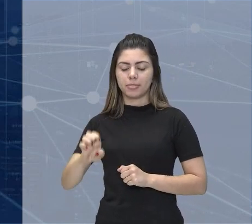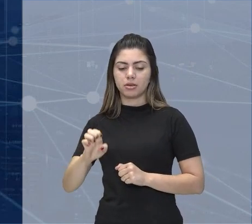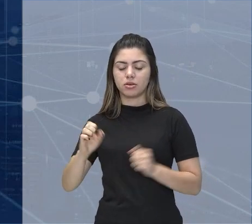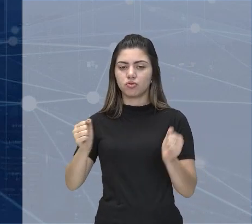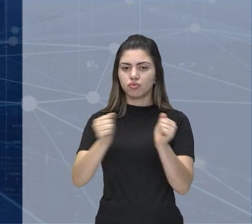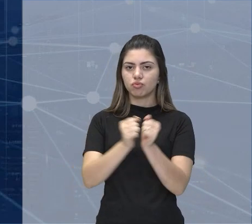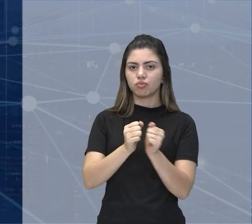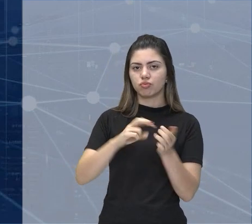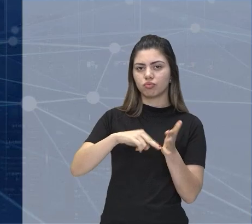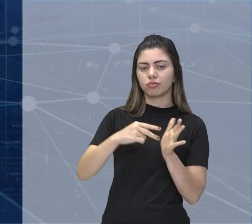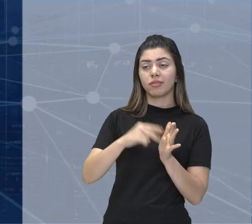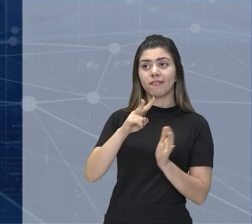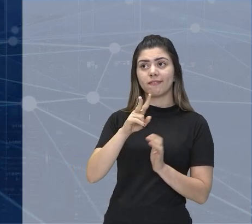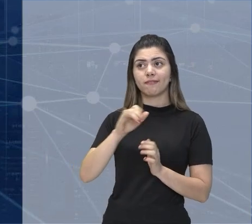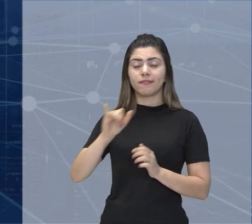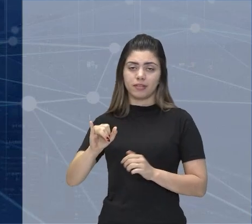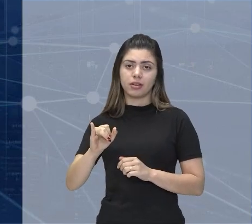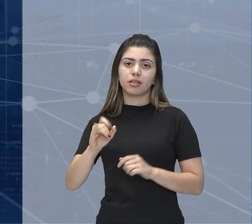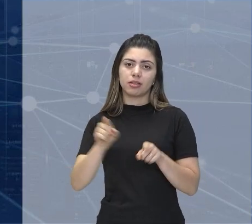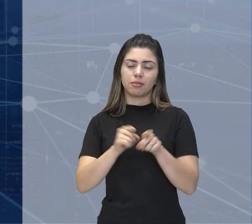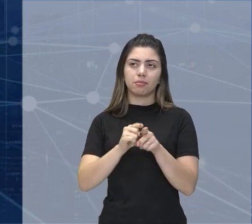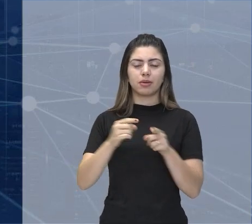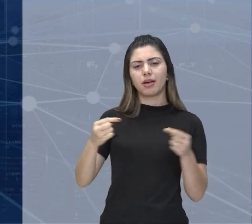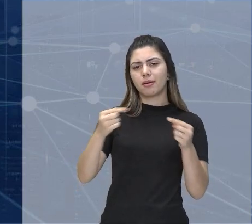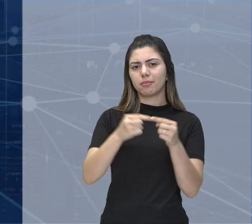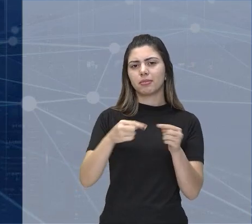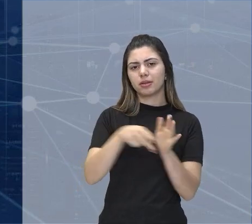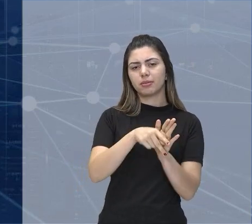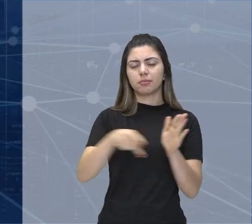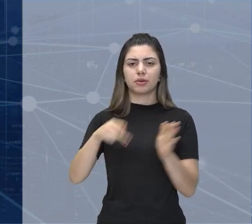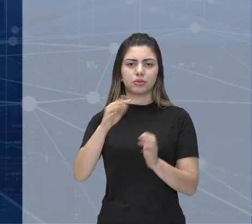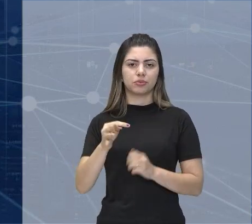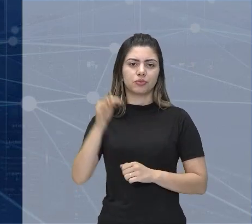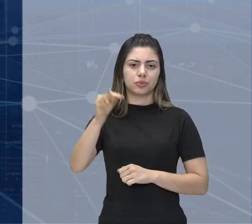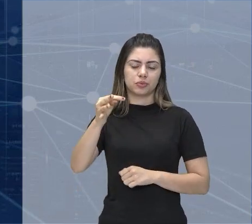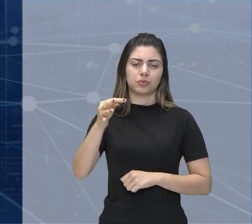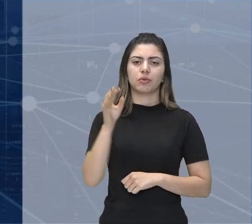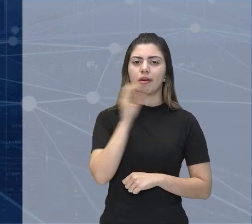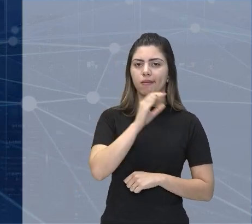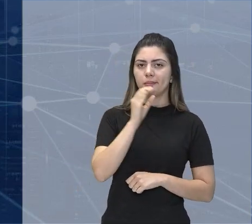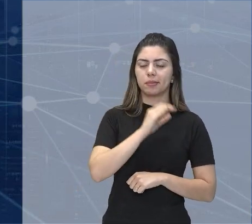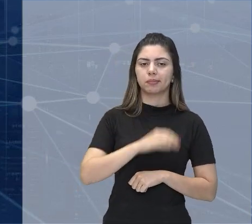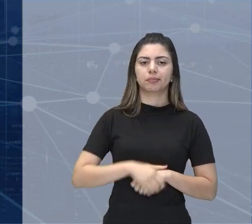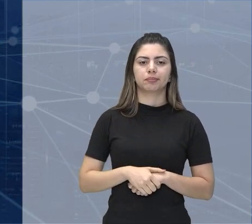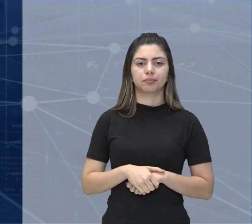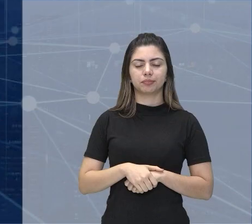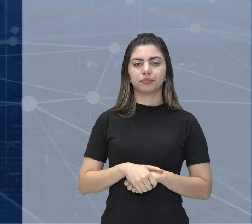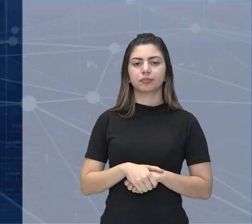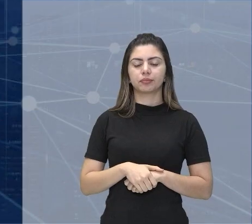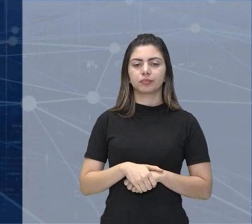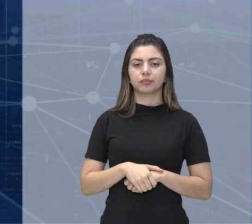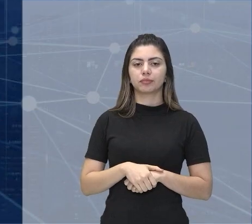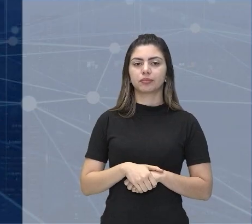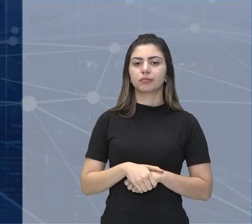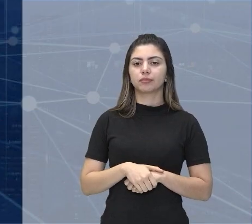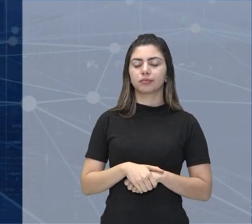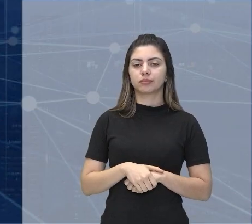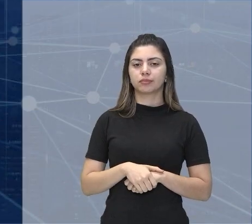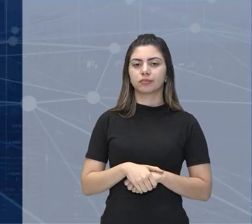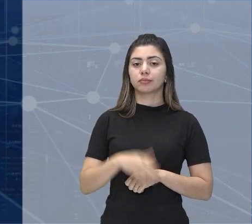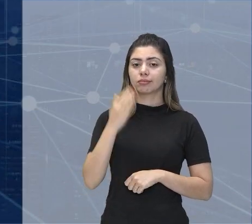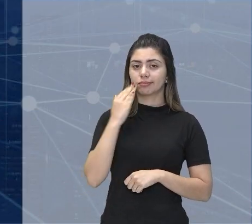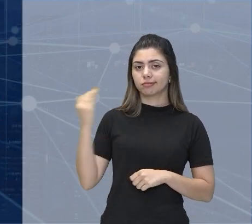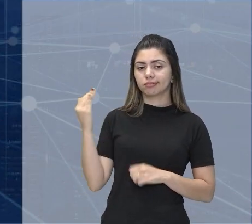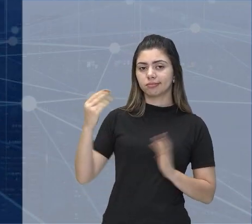fazendo tudo aí mais rápido e mais conveniente, ok? E aqui falaram ali da cidade, aqui tá falando